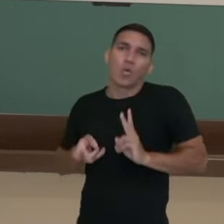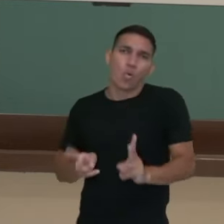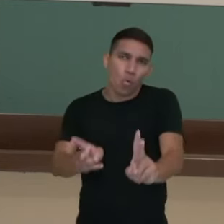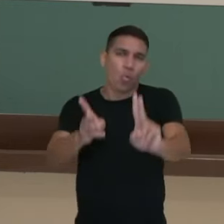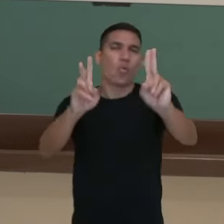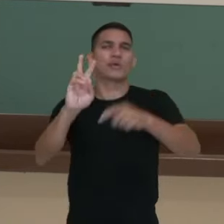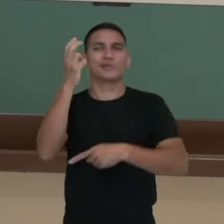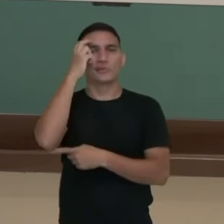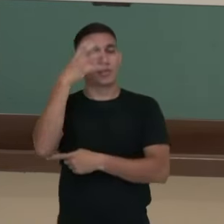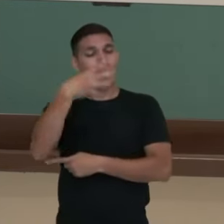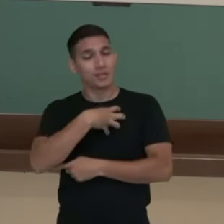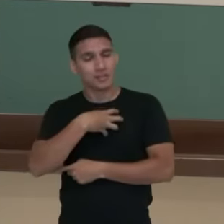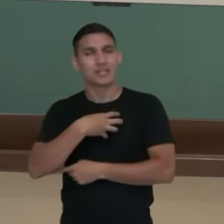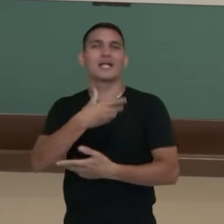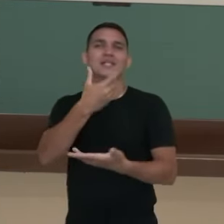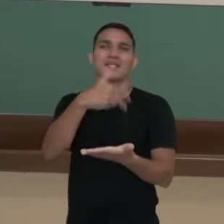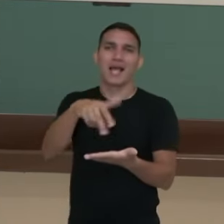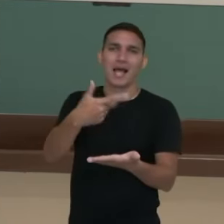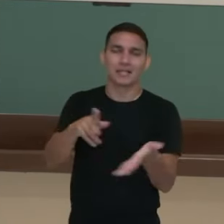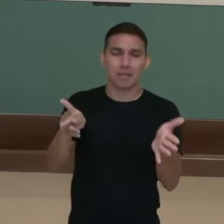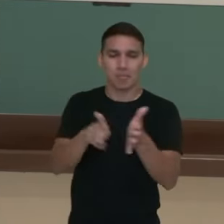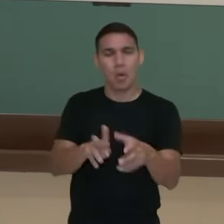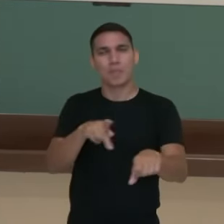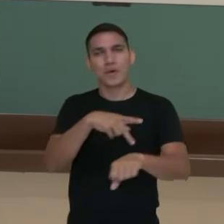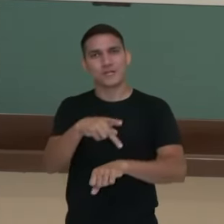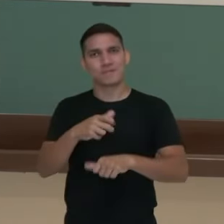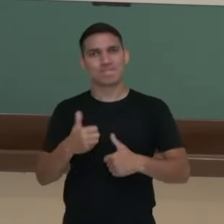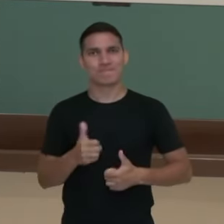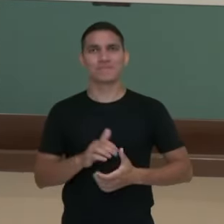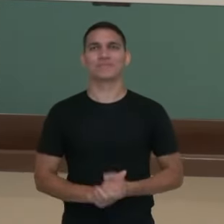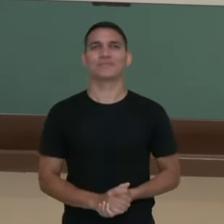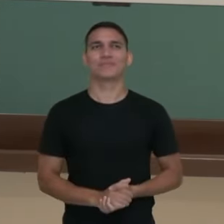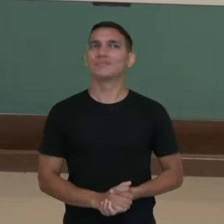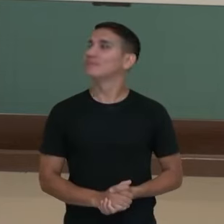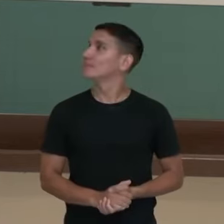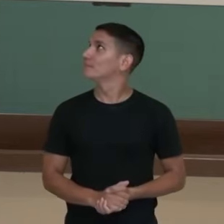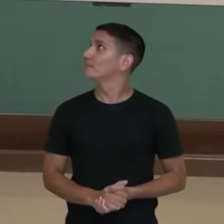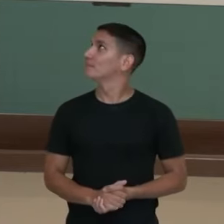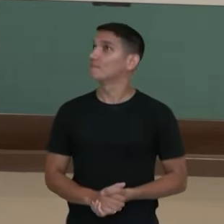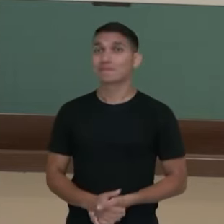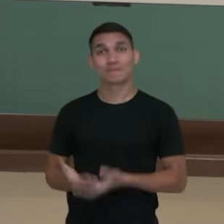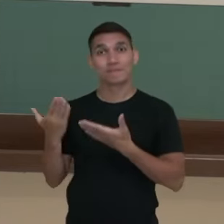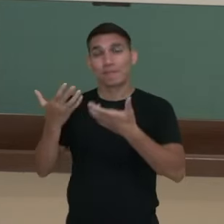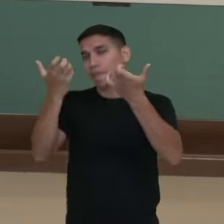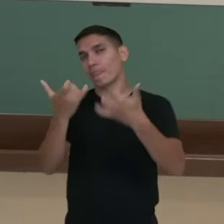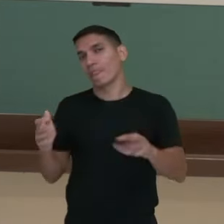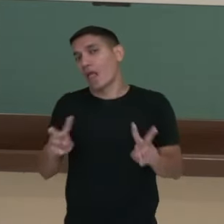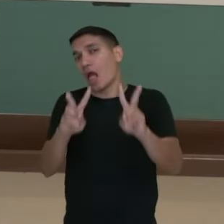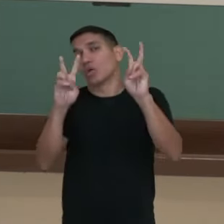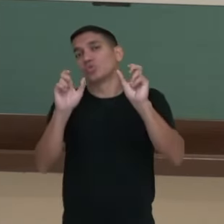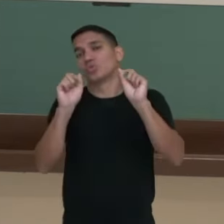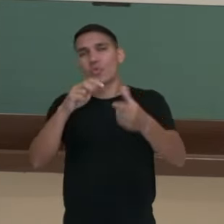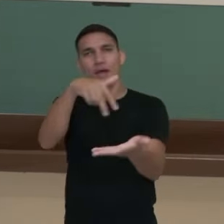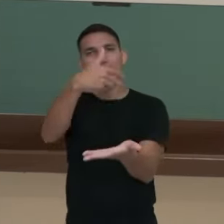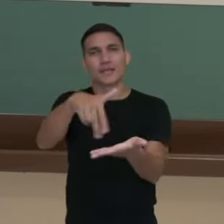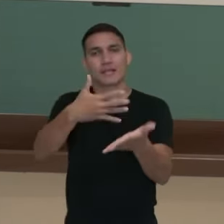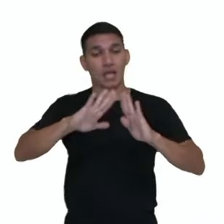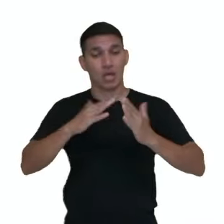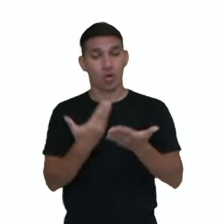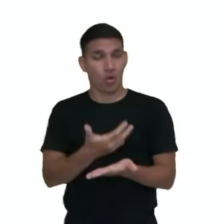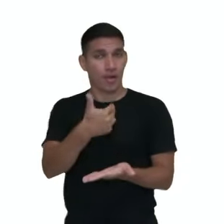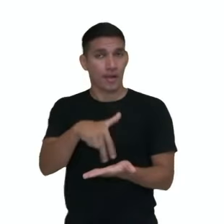preservando a dança característica daquele país, certo? E agora vamos falar um pouquinho então da dança na